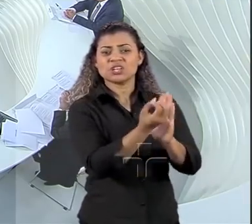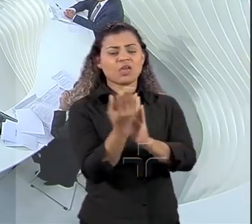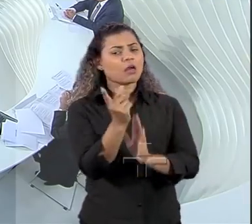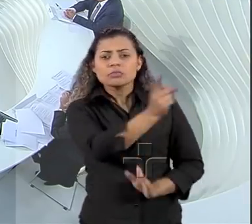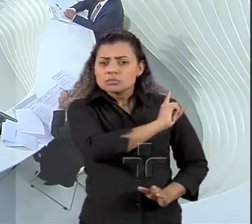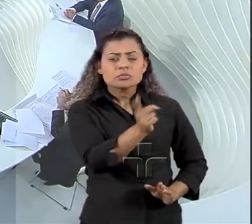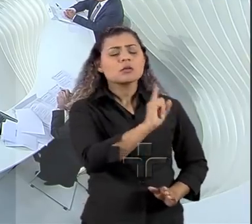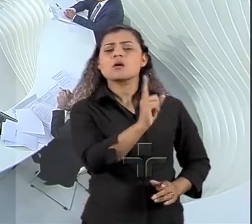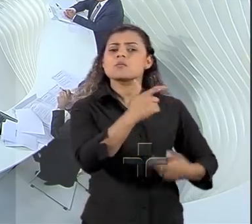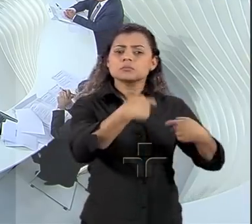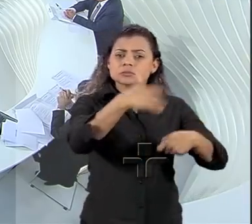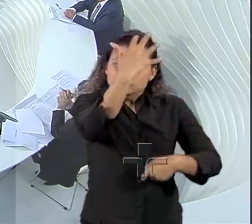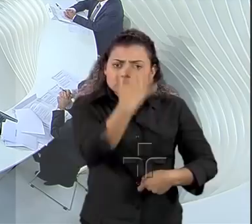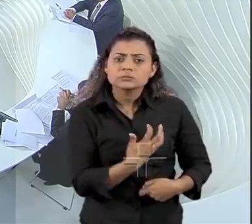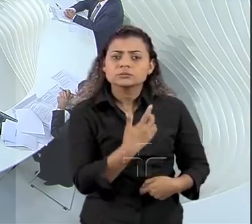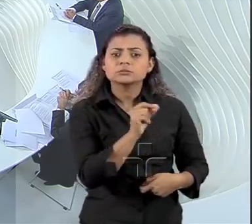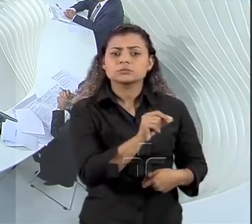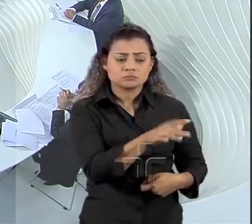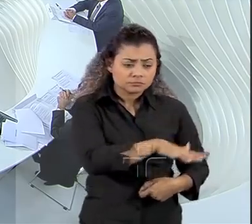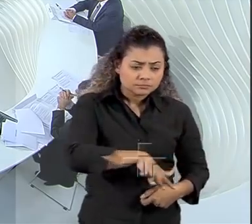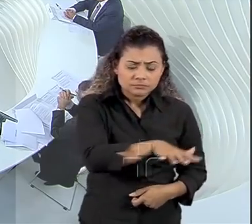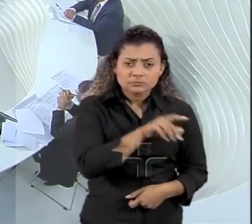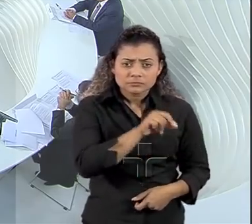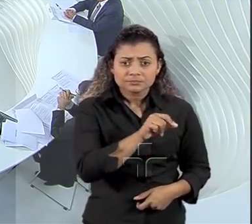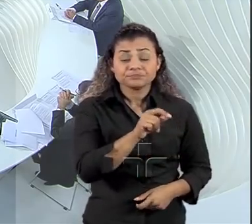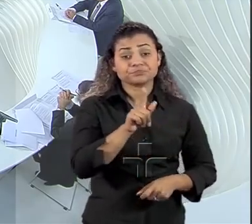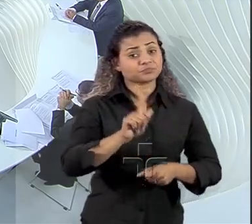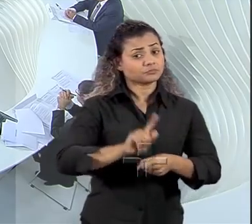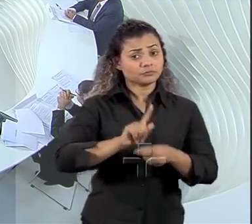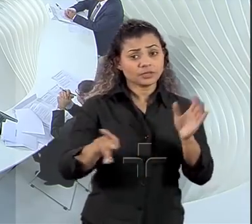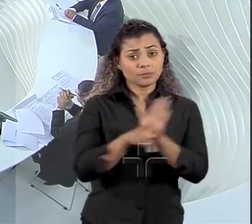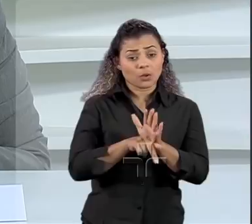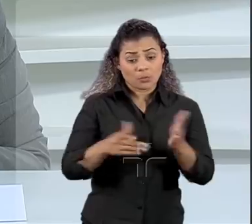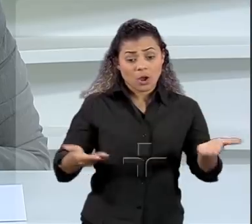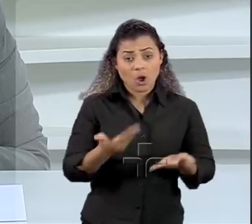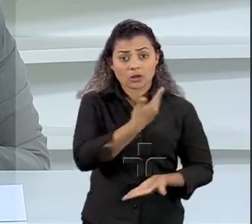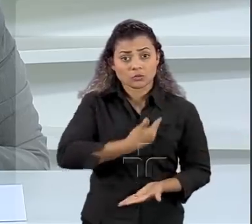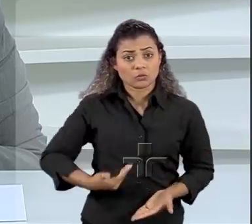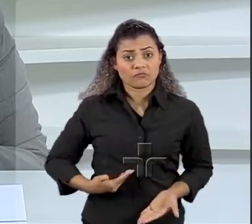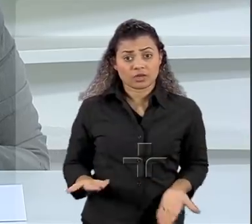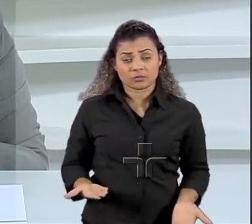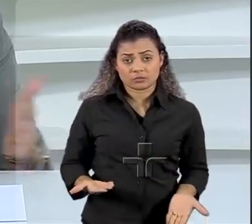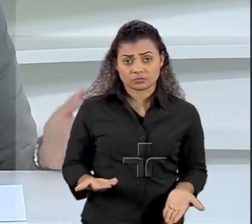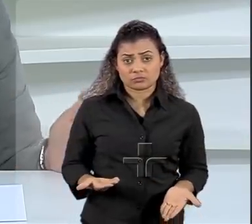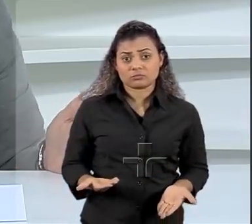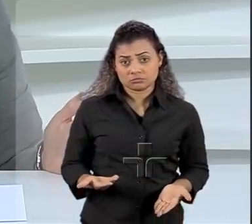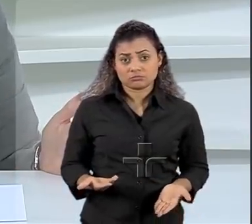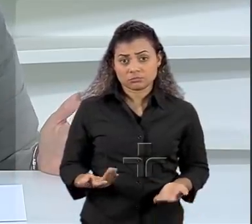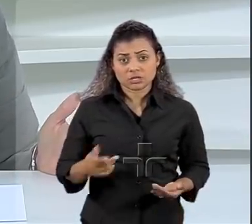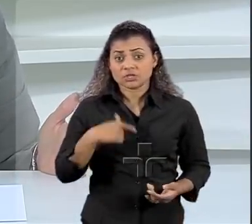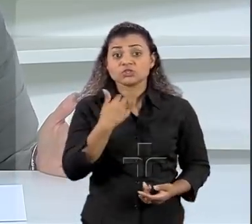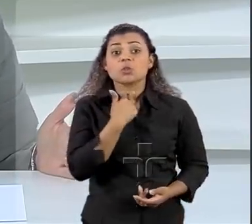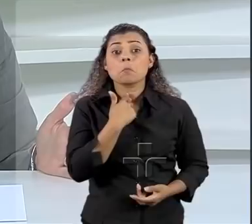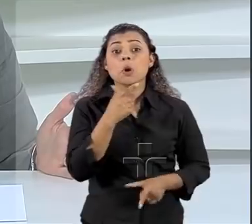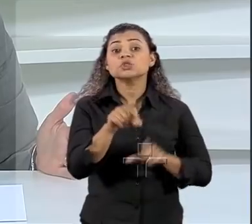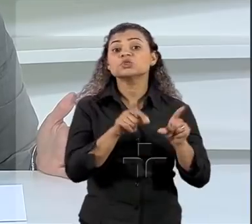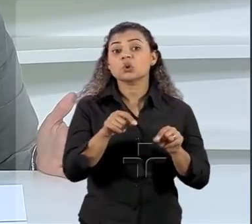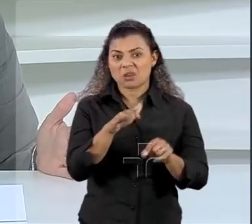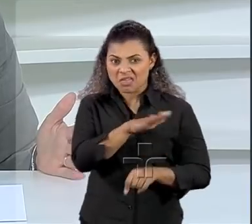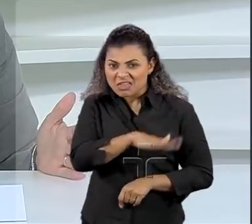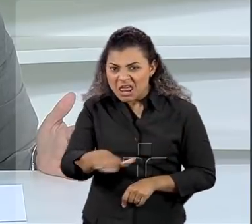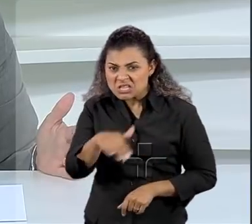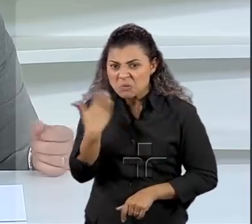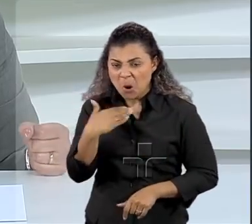uma austeridade que está vinculada à gestão do sistema atual, porque a gente não pode escolher matar criança, né?